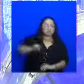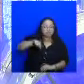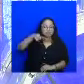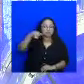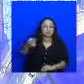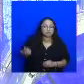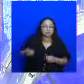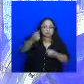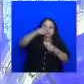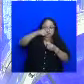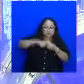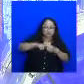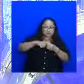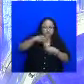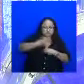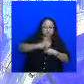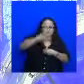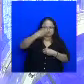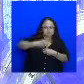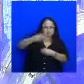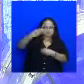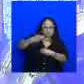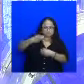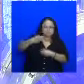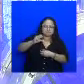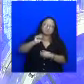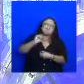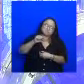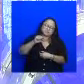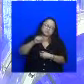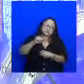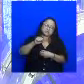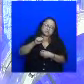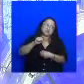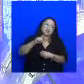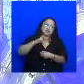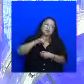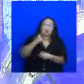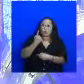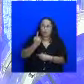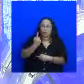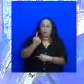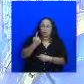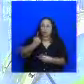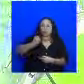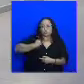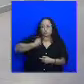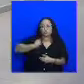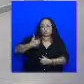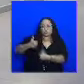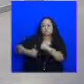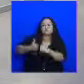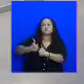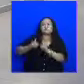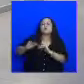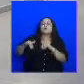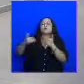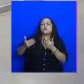bolas retornarão para o globo novamente. E aí sim vamos sortear apenas uma dezena, o time do